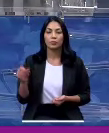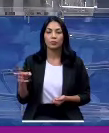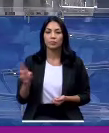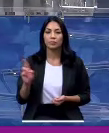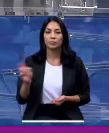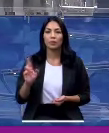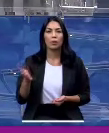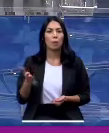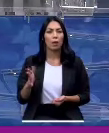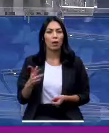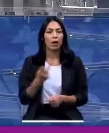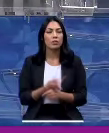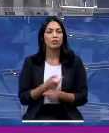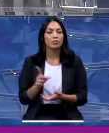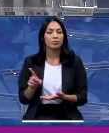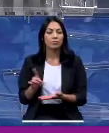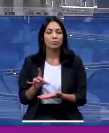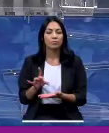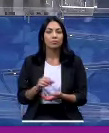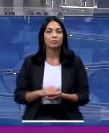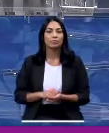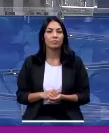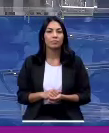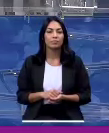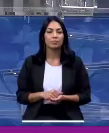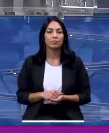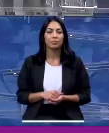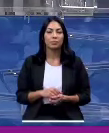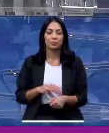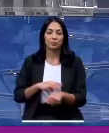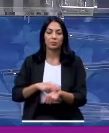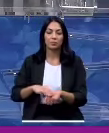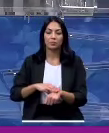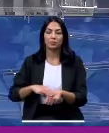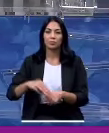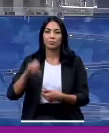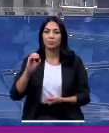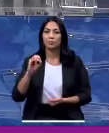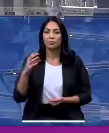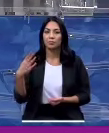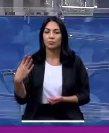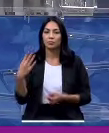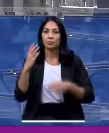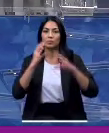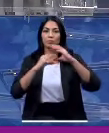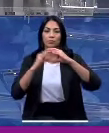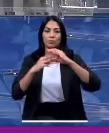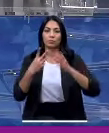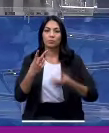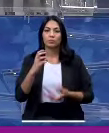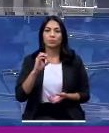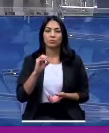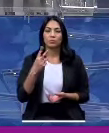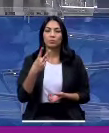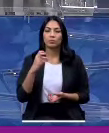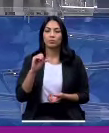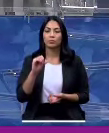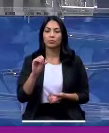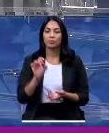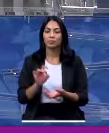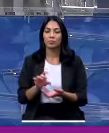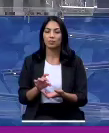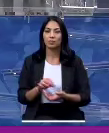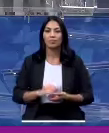R$1.500.000. Bola marrom, número 04. Marrom, 04. Concurso 2029 da Loto